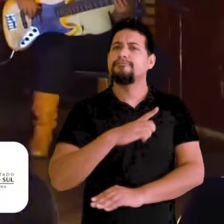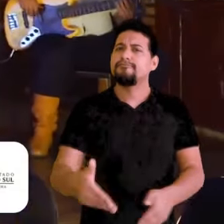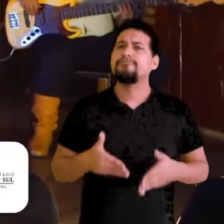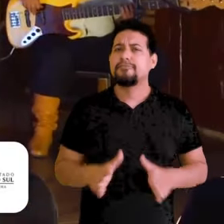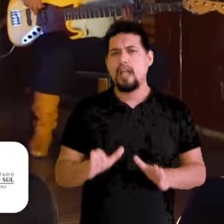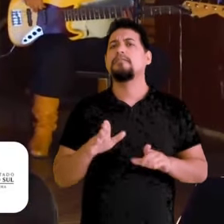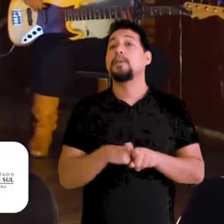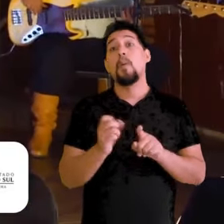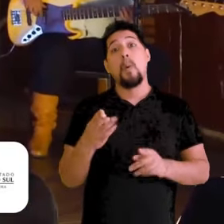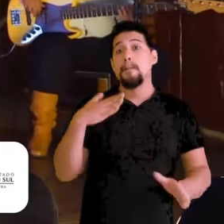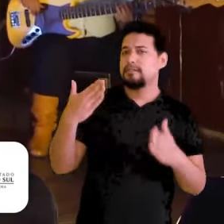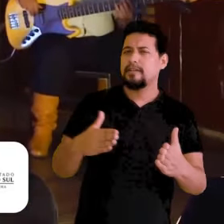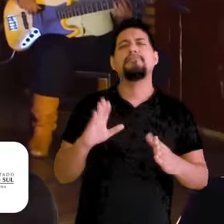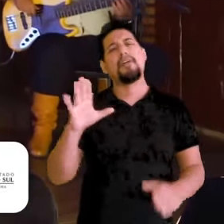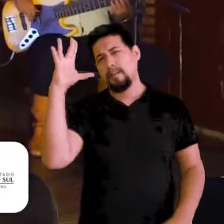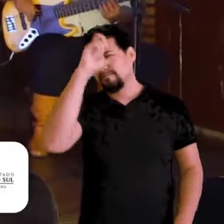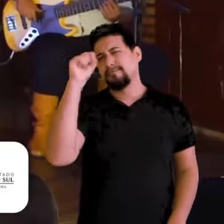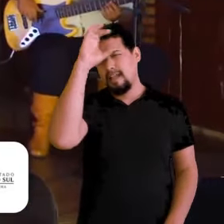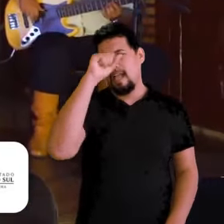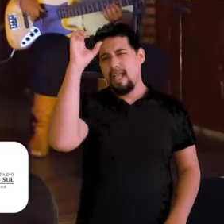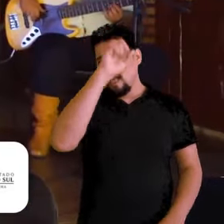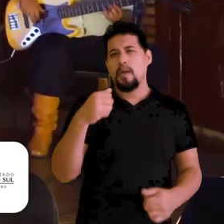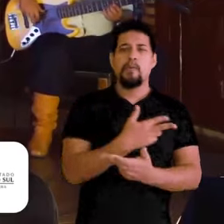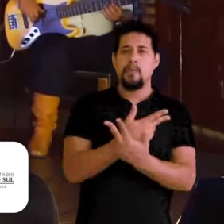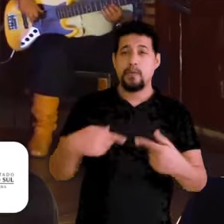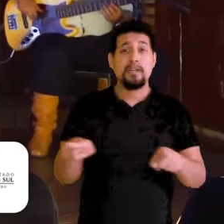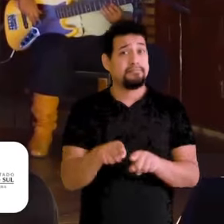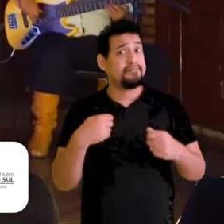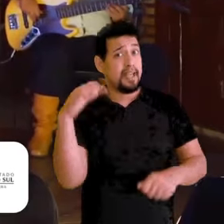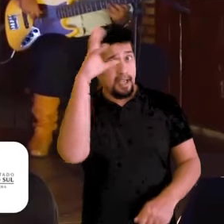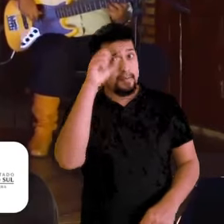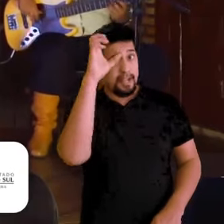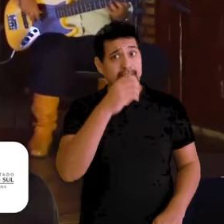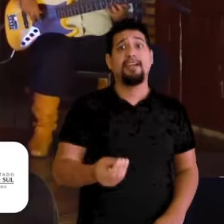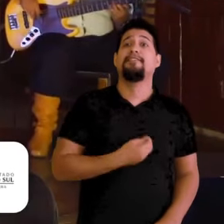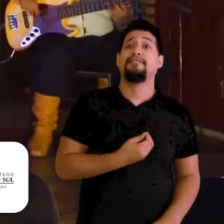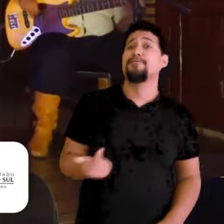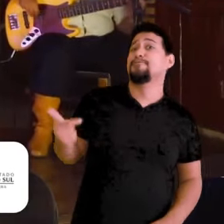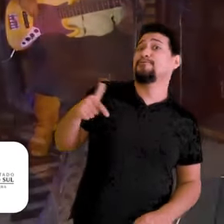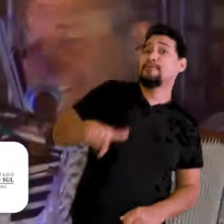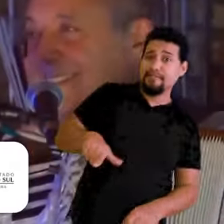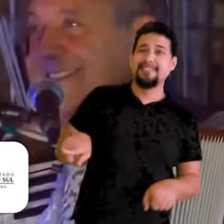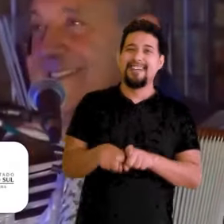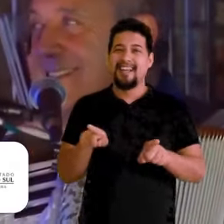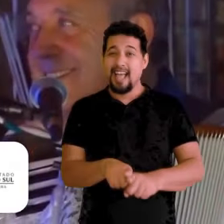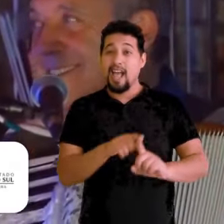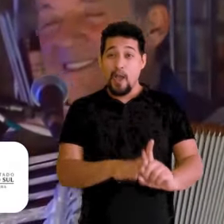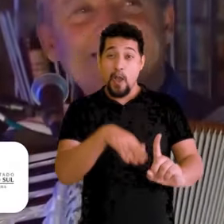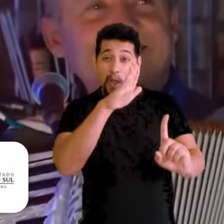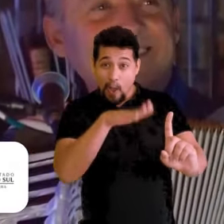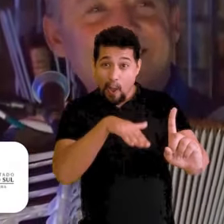Procedência, tem na consciência tudo aquilo que aprendeu. Mesmo que tenha que aprender outra vivência, faz reverência